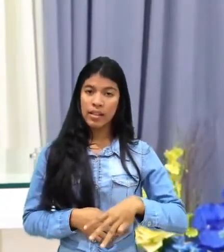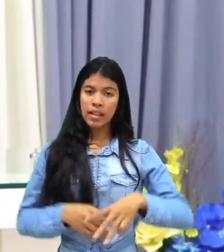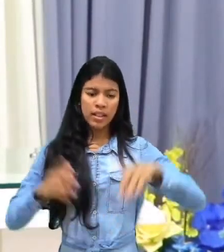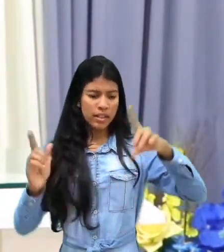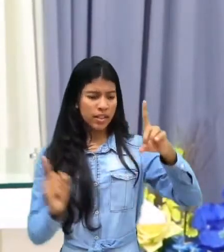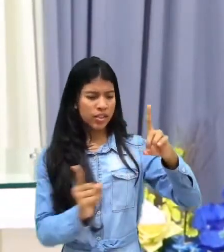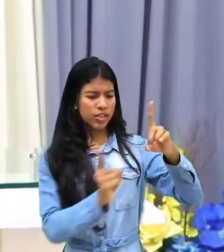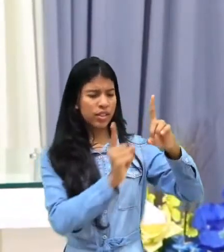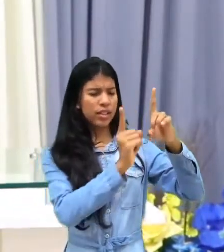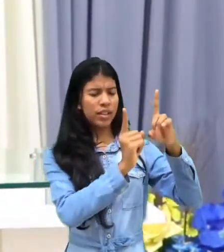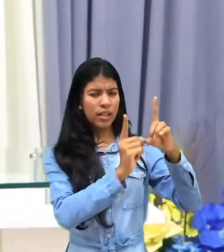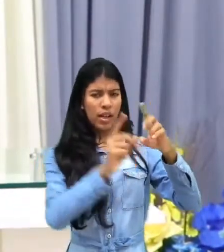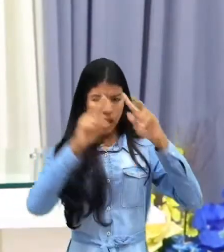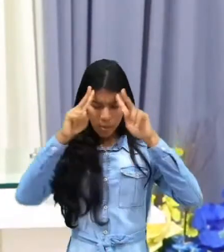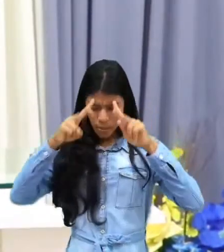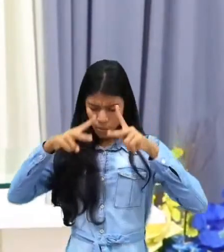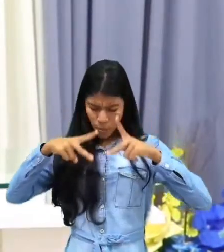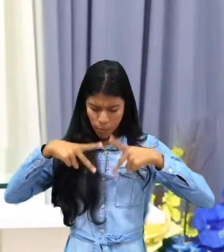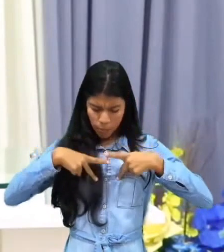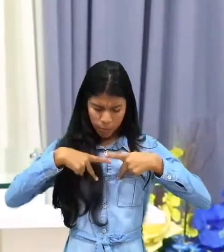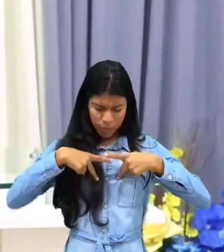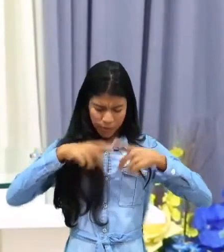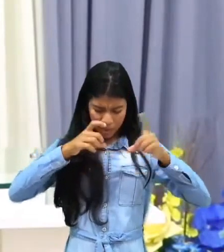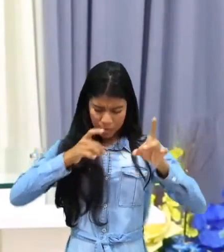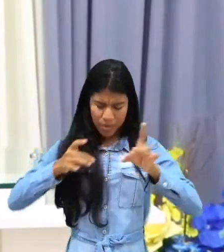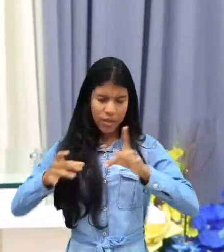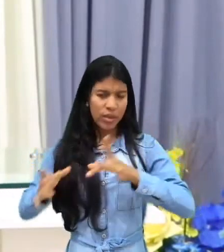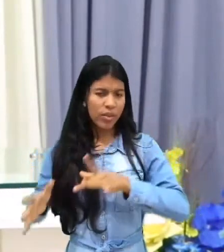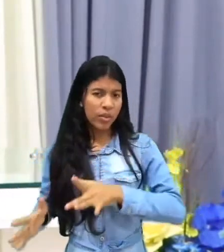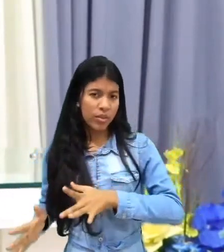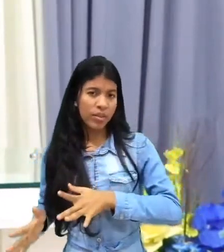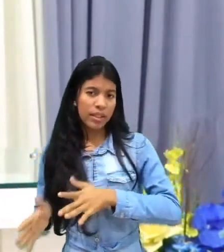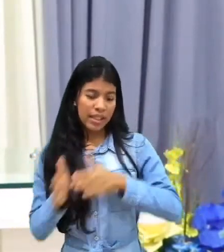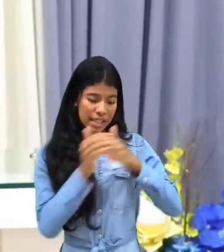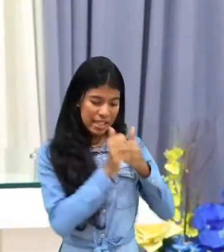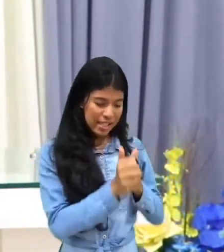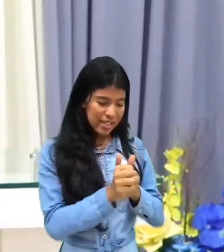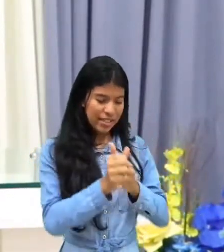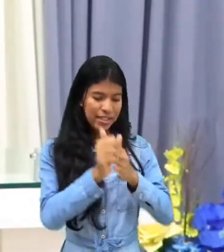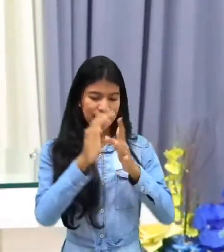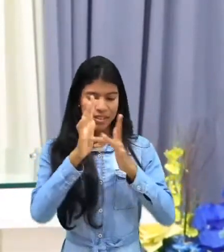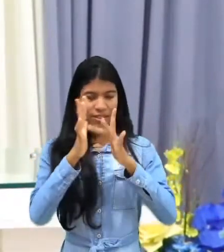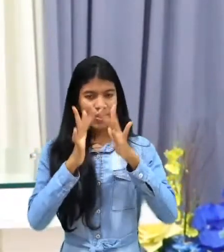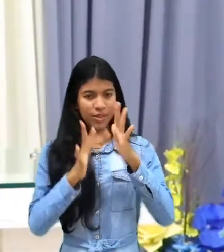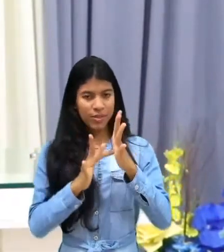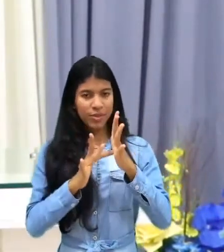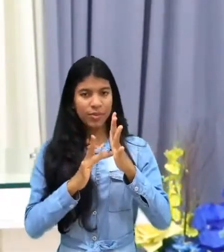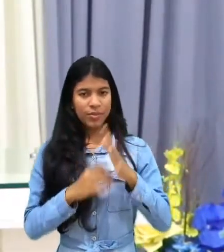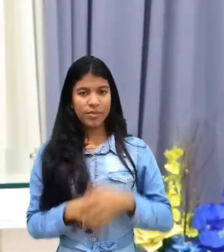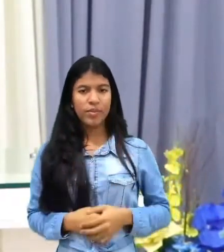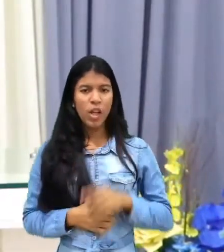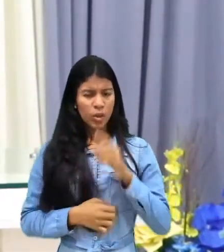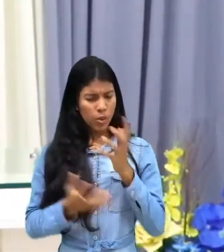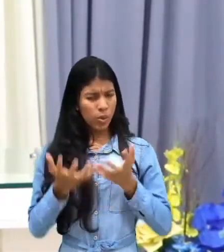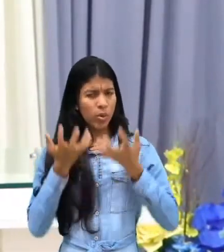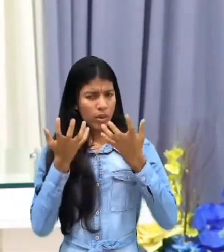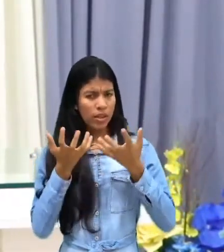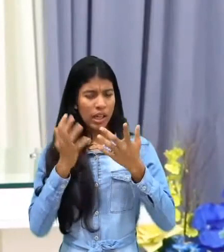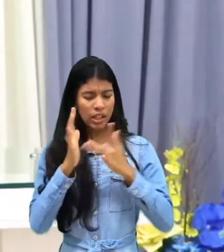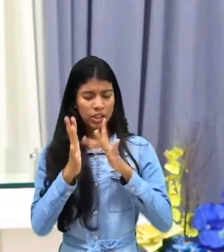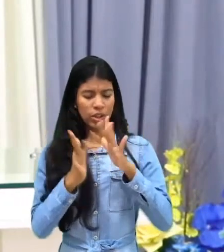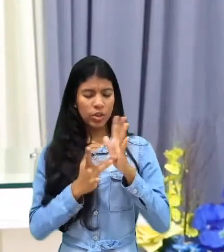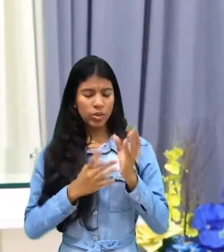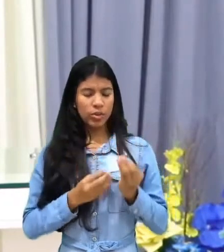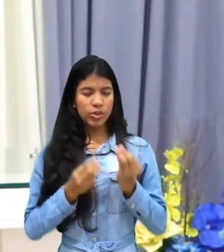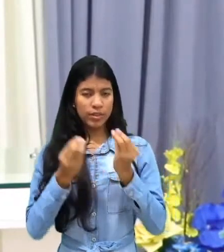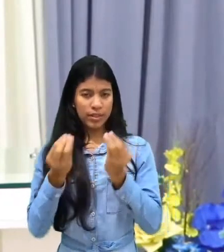a si mesmo, tome sua cruz e siga-me. Você quer? Pois então, Jesus tem para te dar. Tu não quer? Pois Jesus também não vai